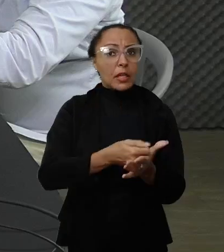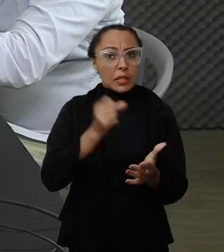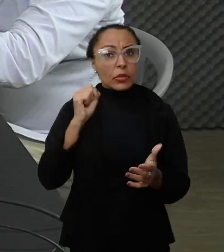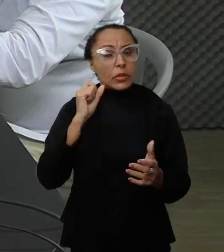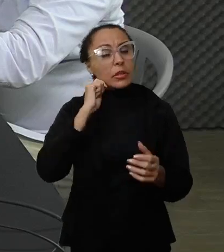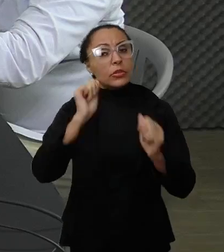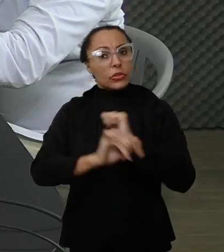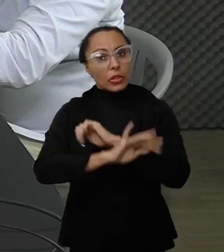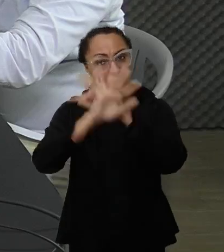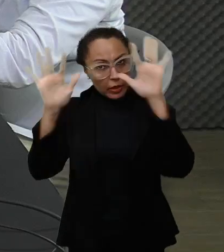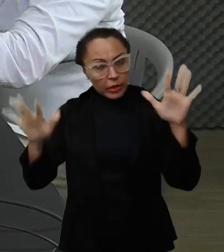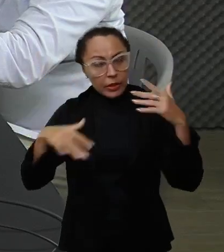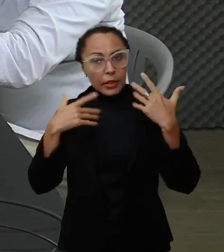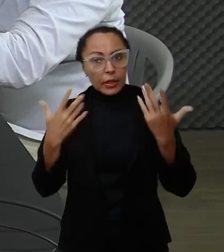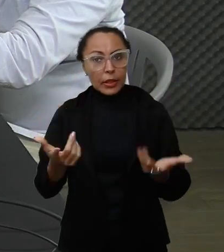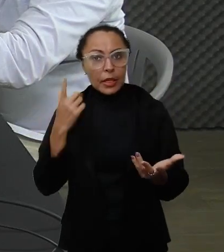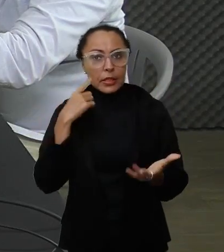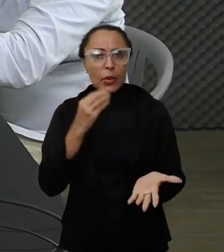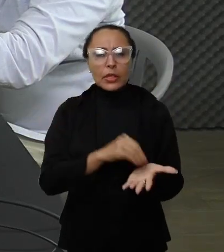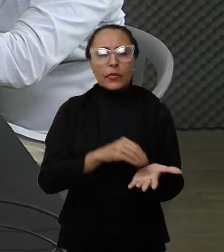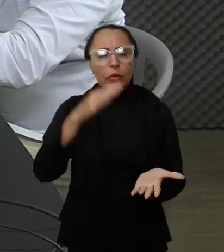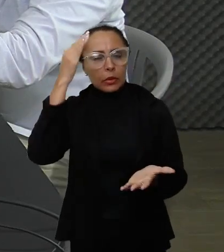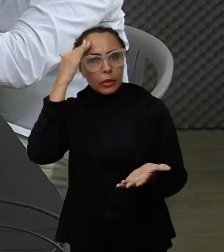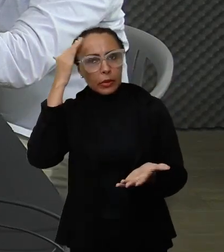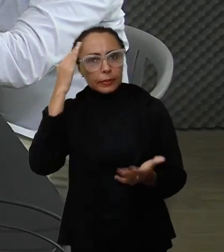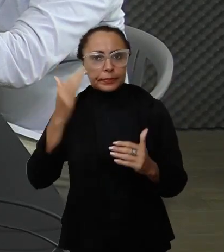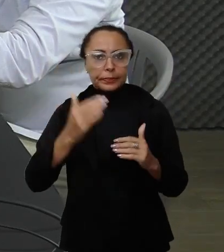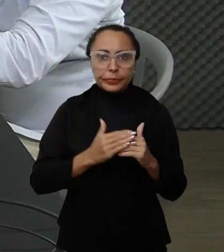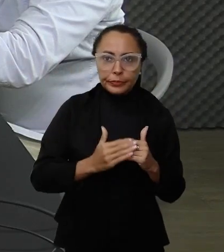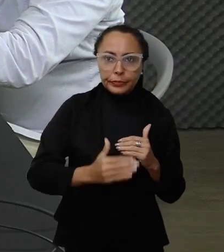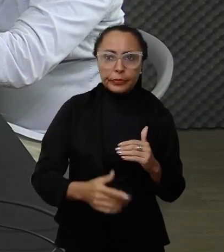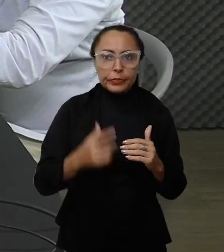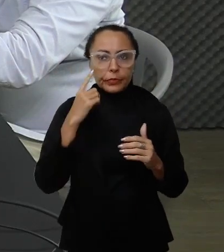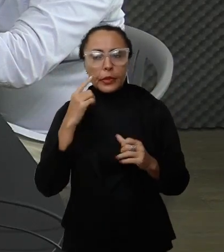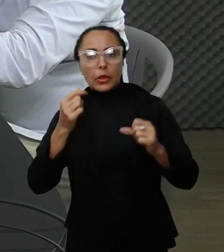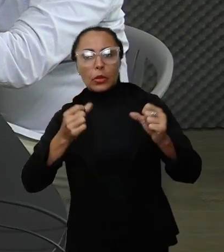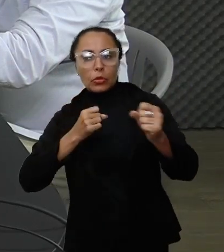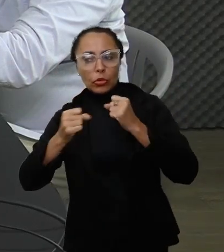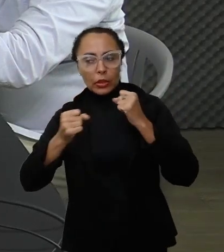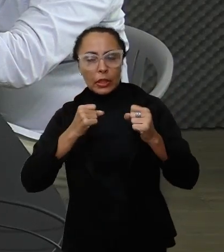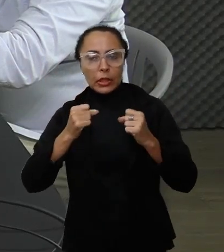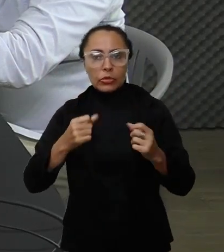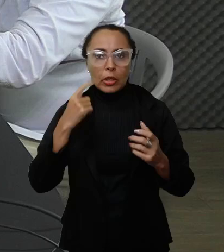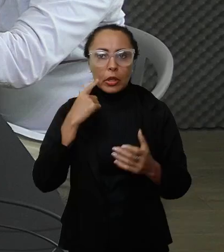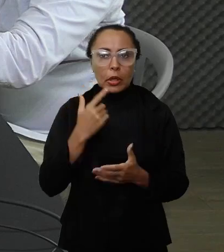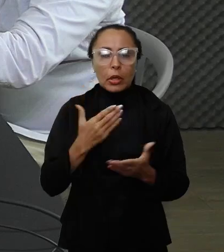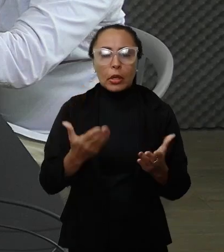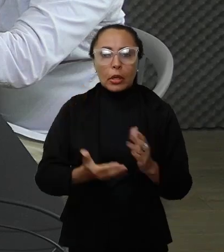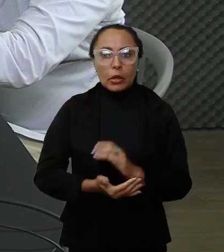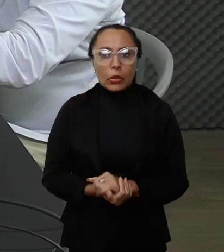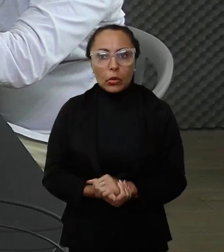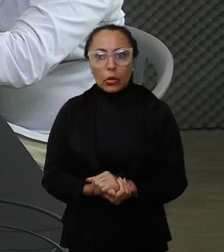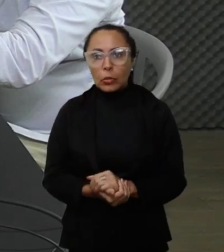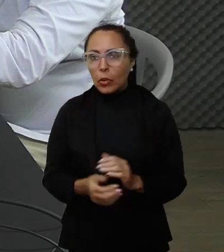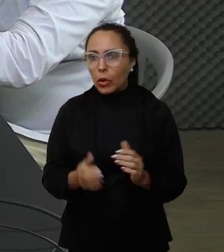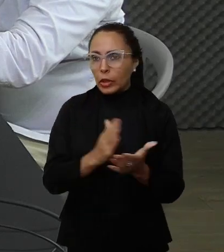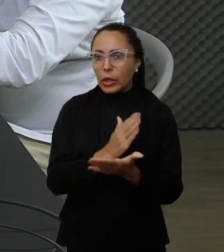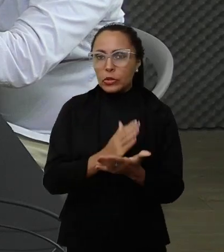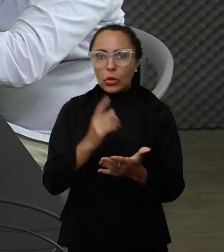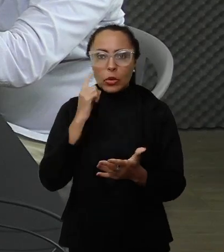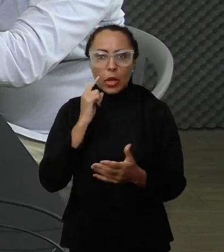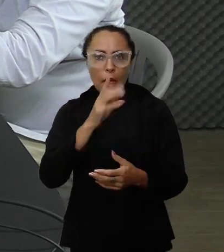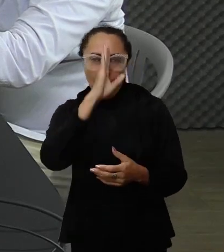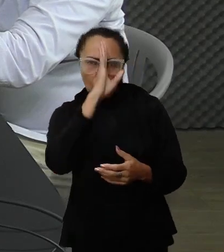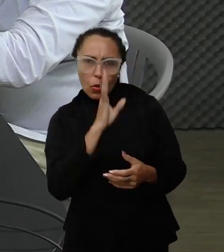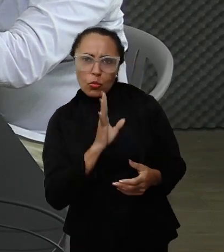esclarecer. E essa falta de entendimento, eles começaram a colocar o jornalista como alguém que só quer acusar, mas